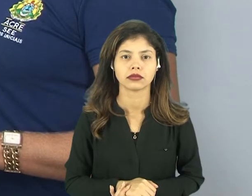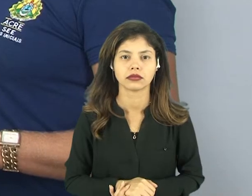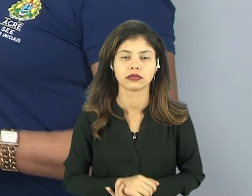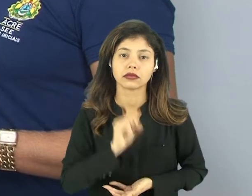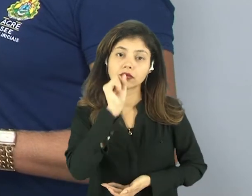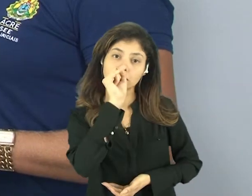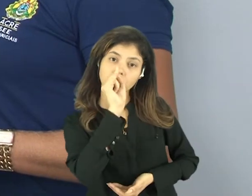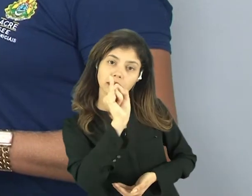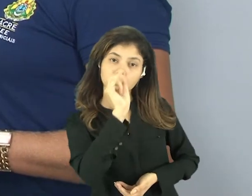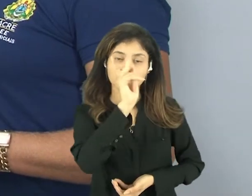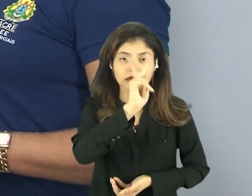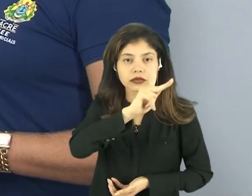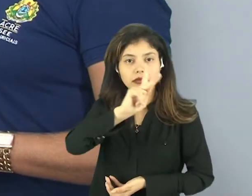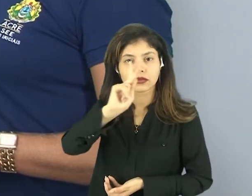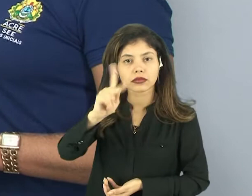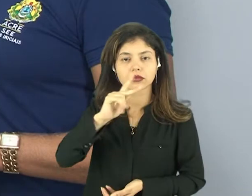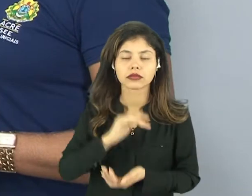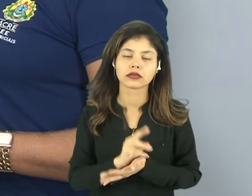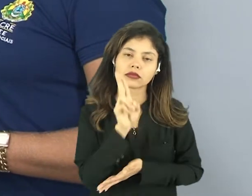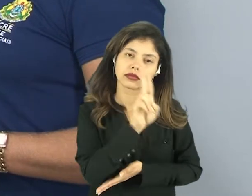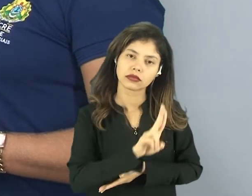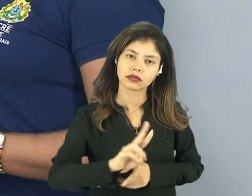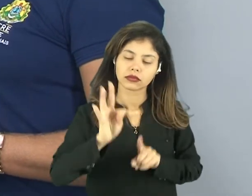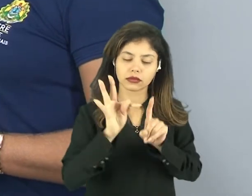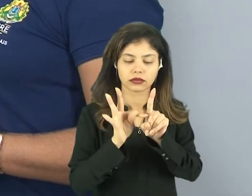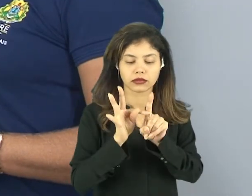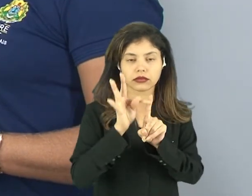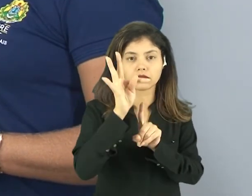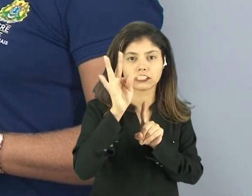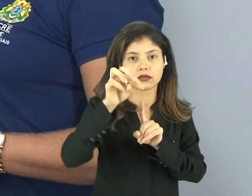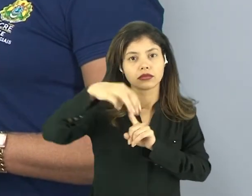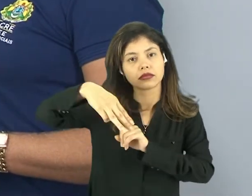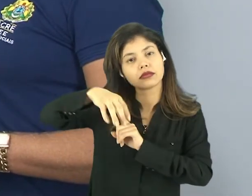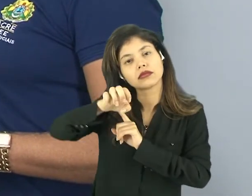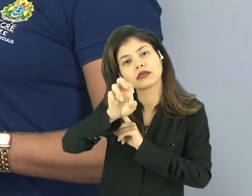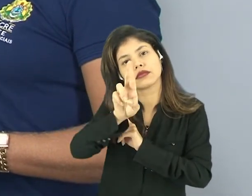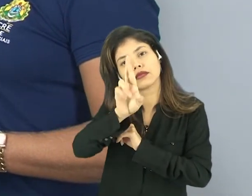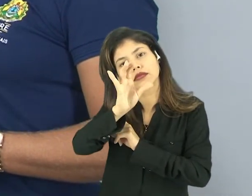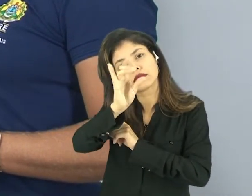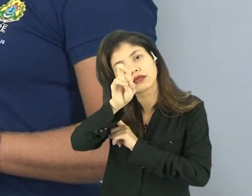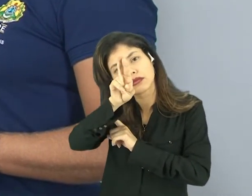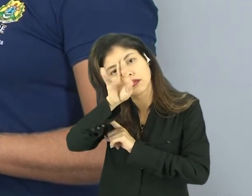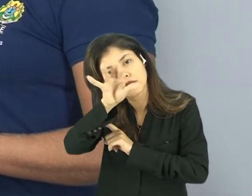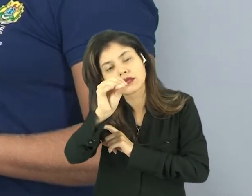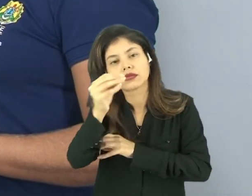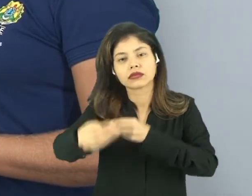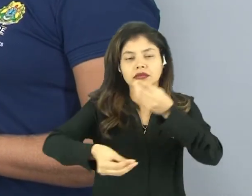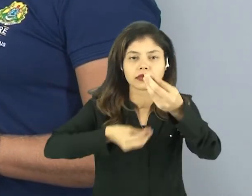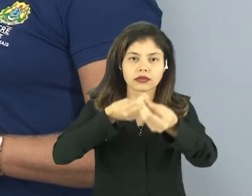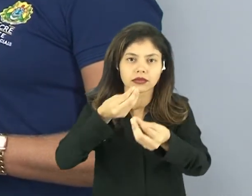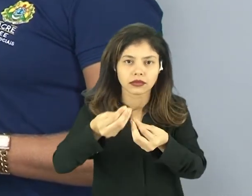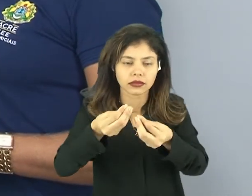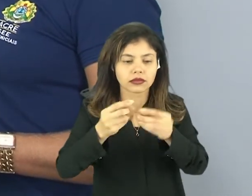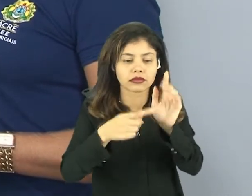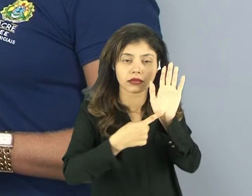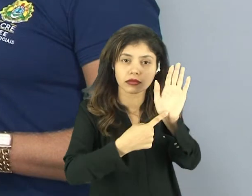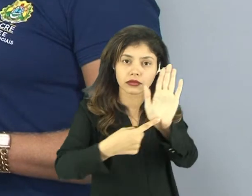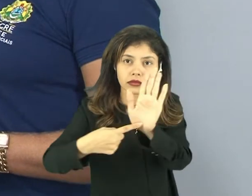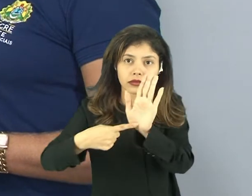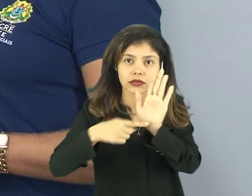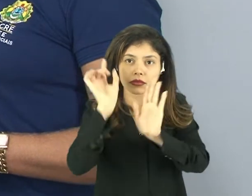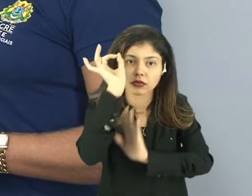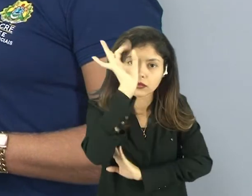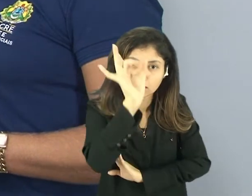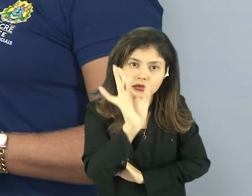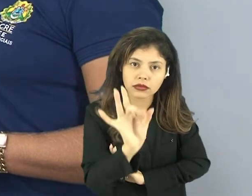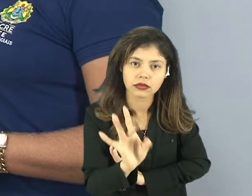Se a professora tivesse usado um termômetro de mercúrio, como ficaria a marcação da temperatura de